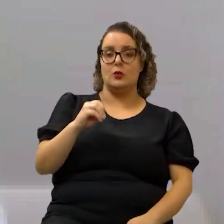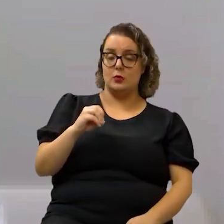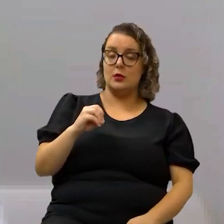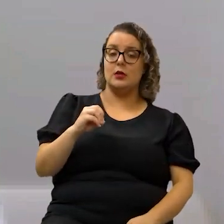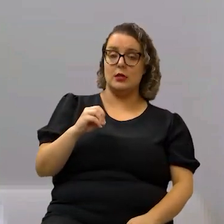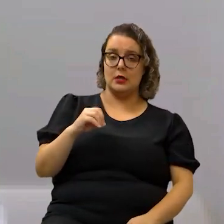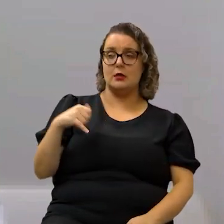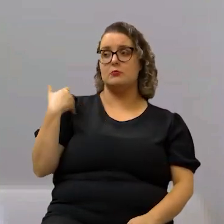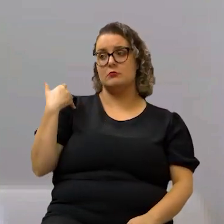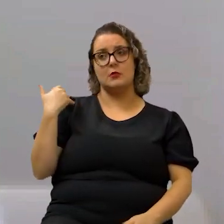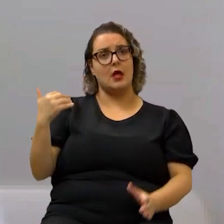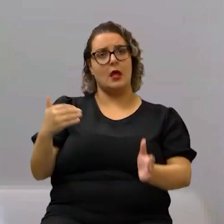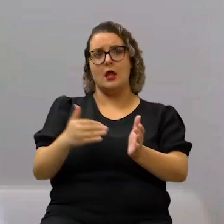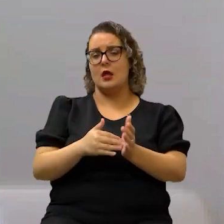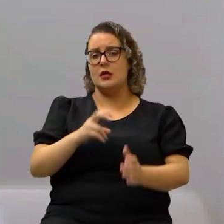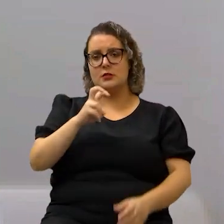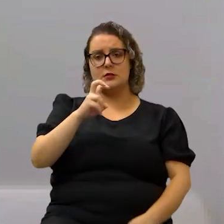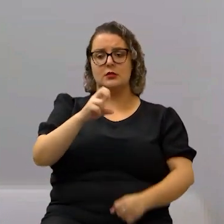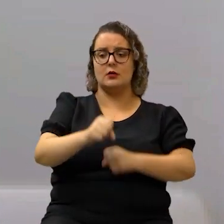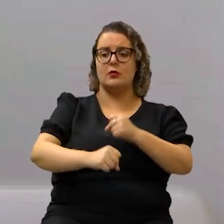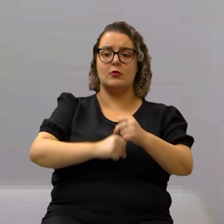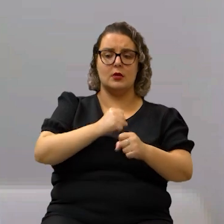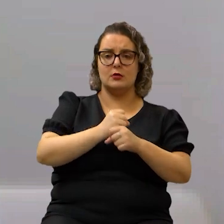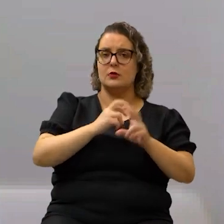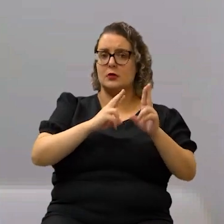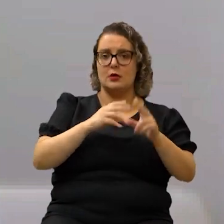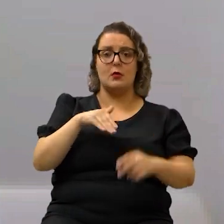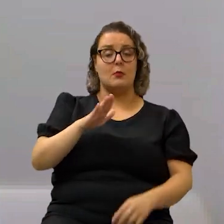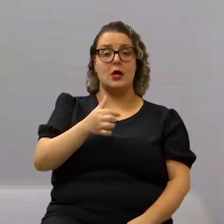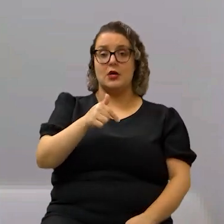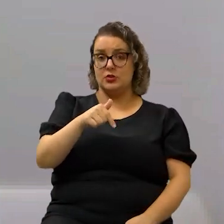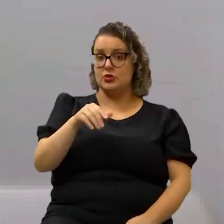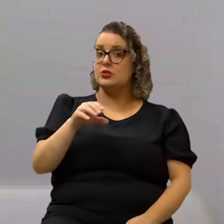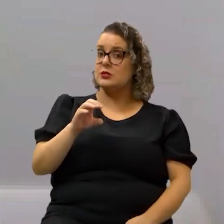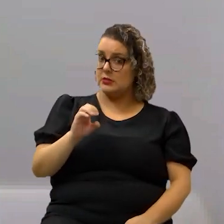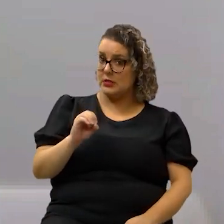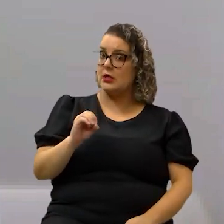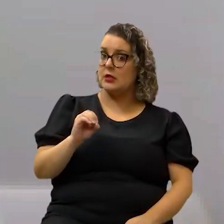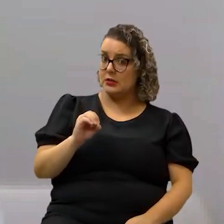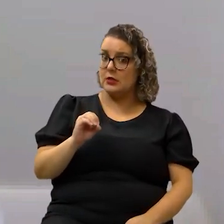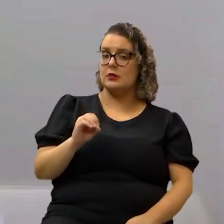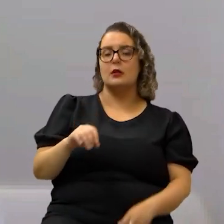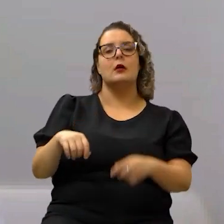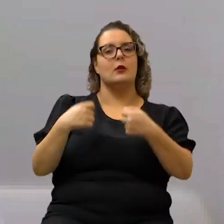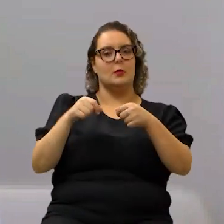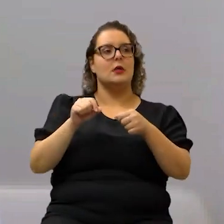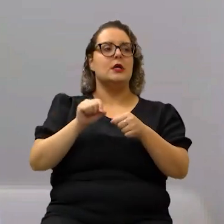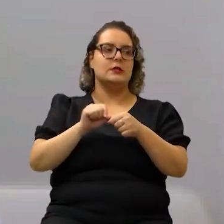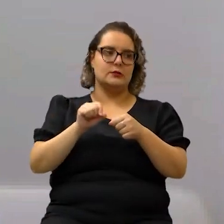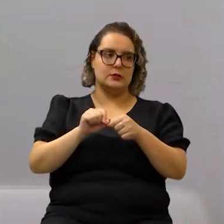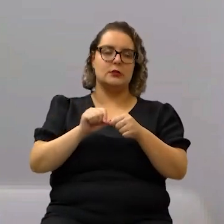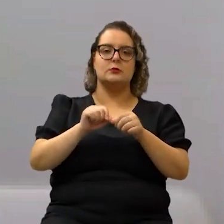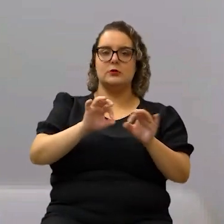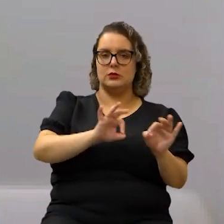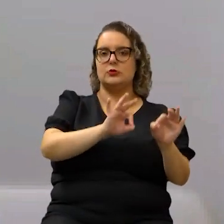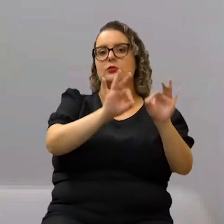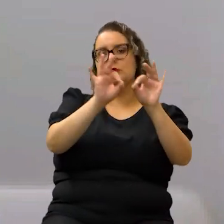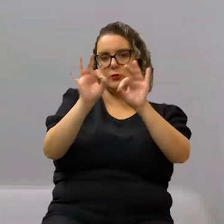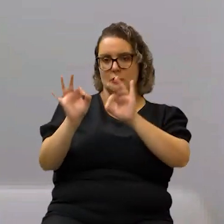teoricamente até terem 5 anos de expectativa de vida, então com mais de 70, também precisam fazer o